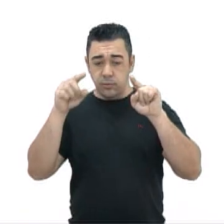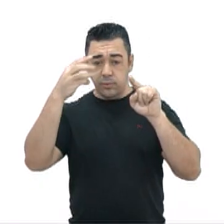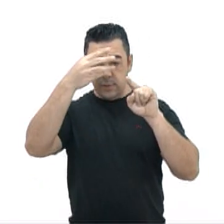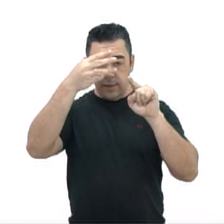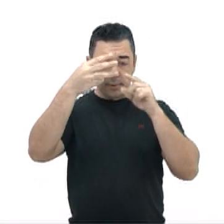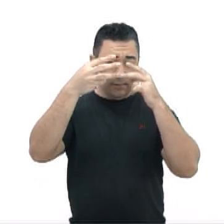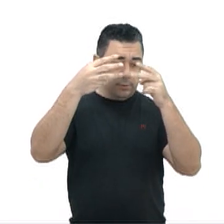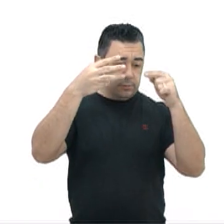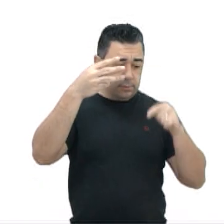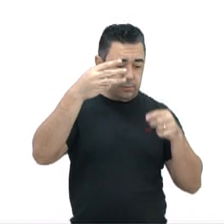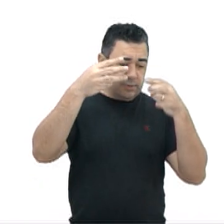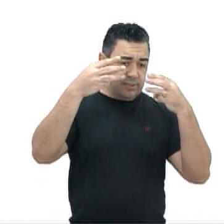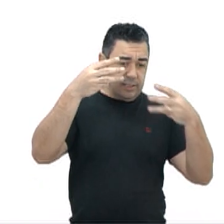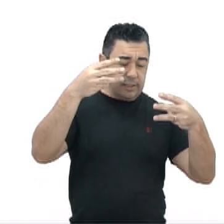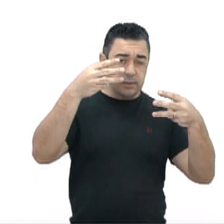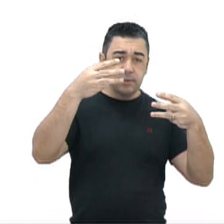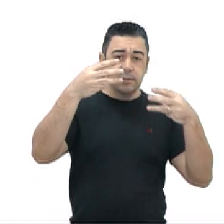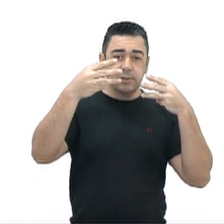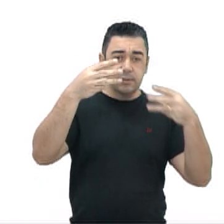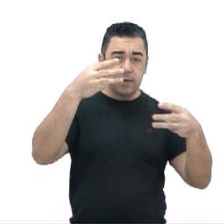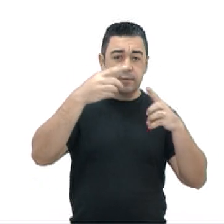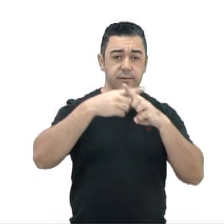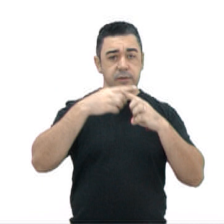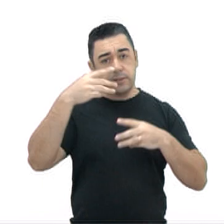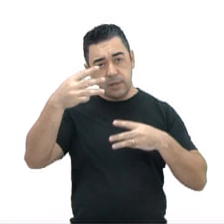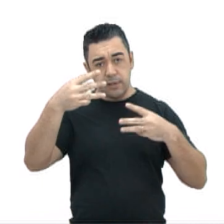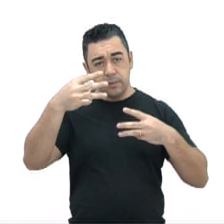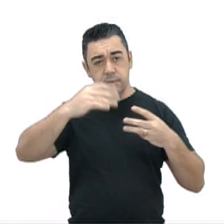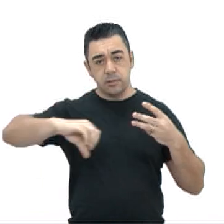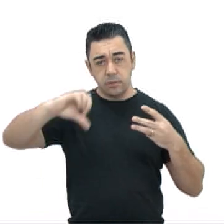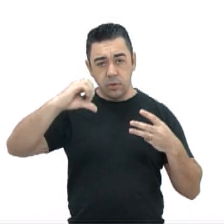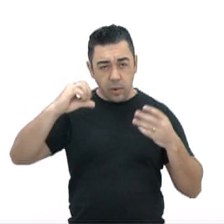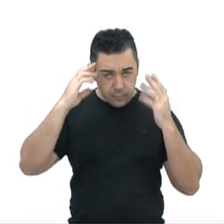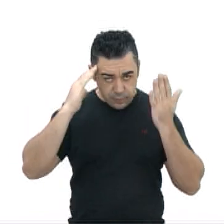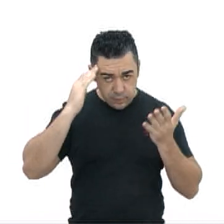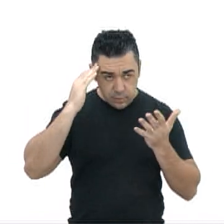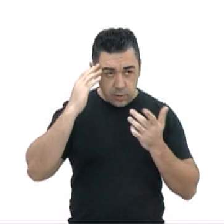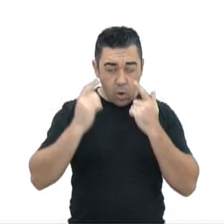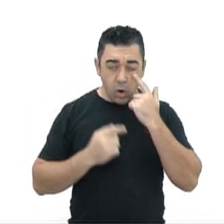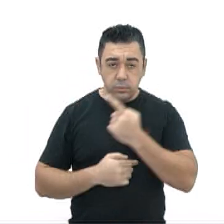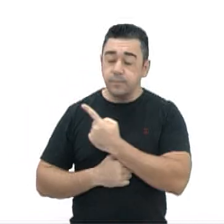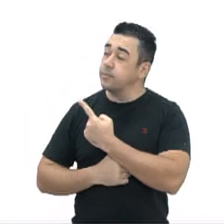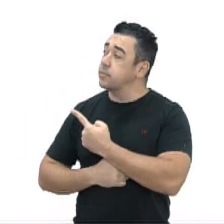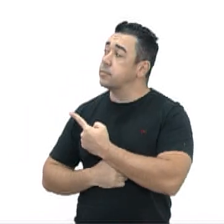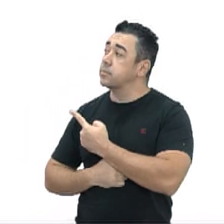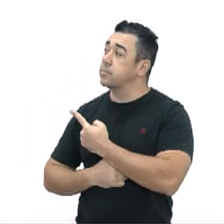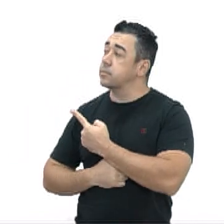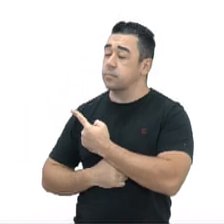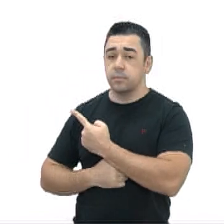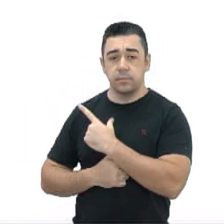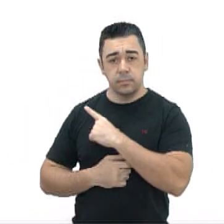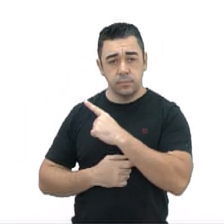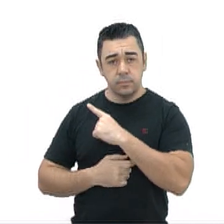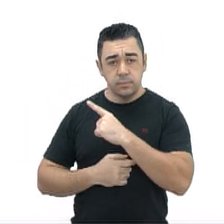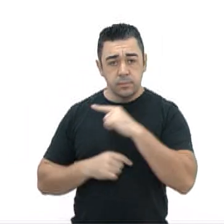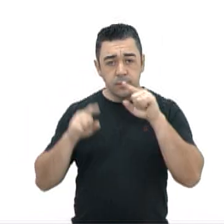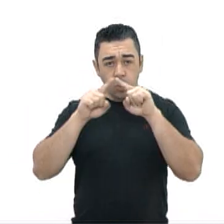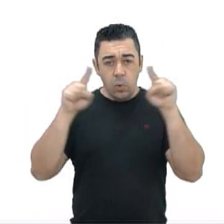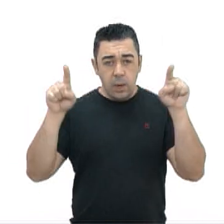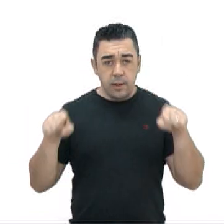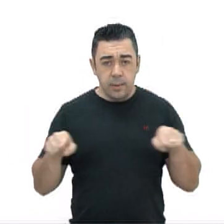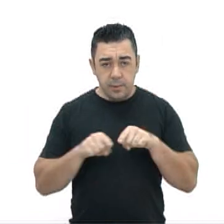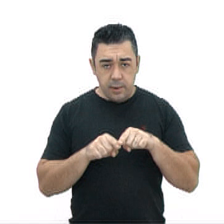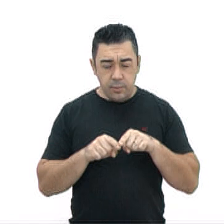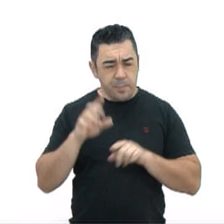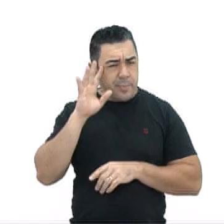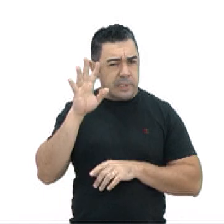medida dos lados de um quadrado de área 9 é 3. Imagine que nós temos então o quê? Um quadrado aqui,